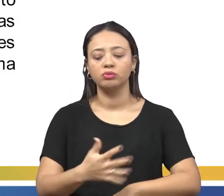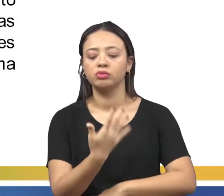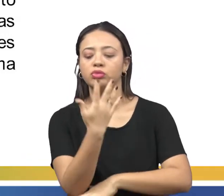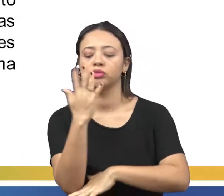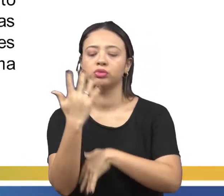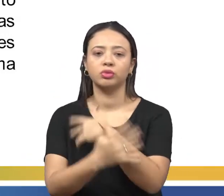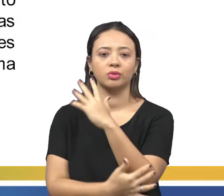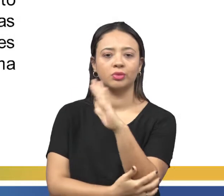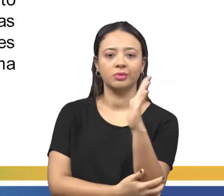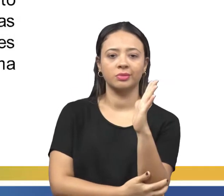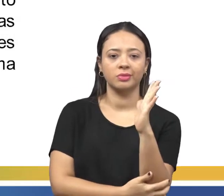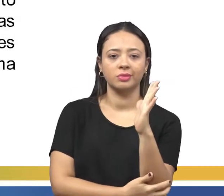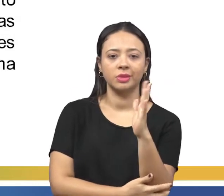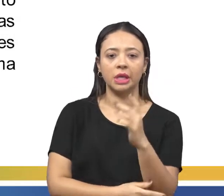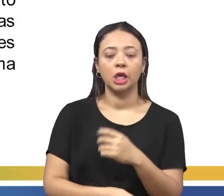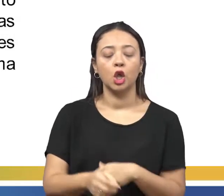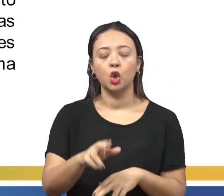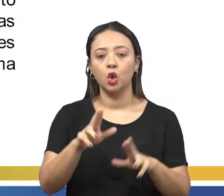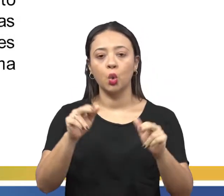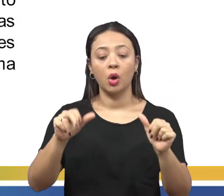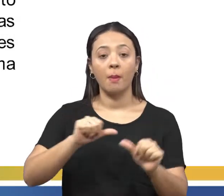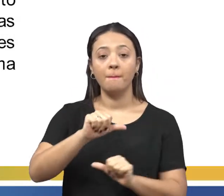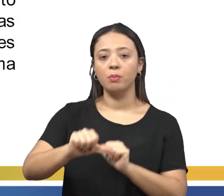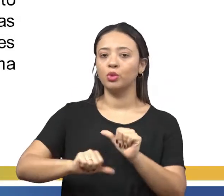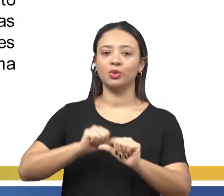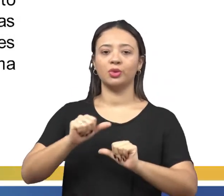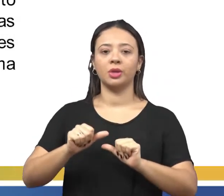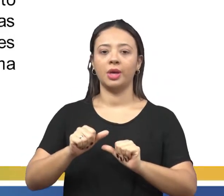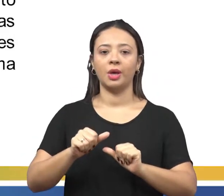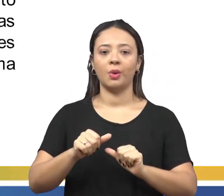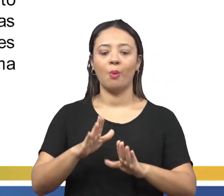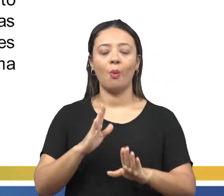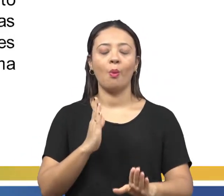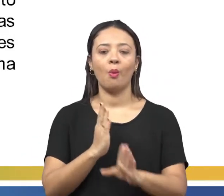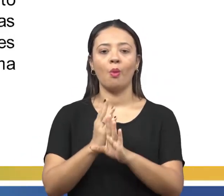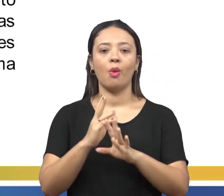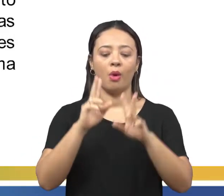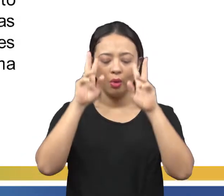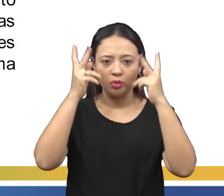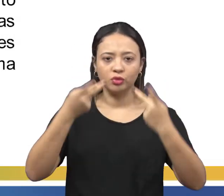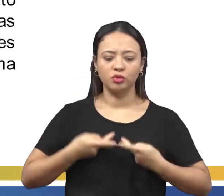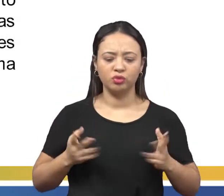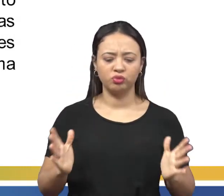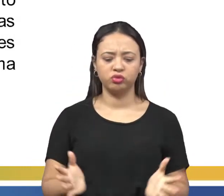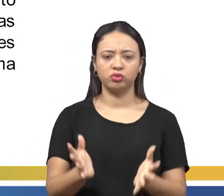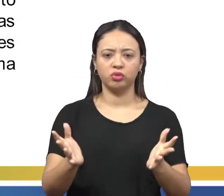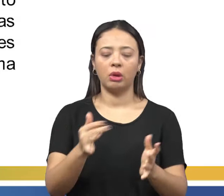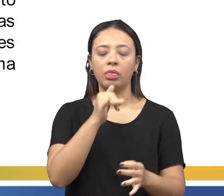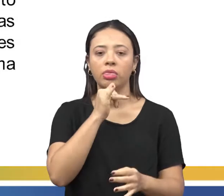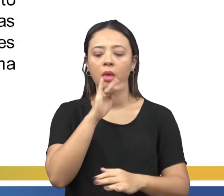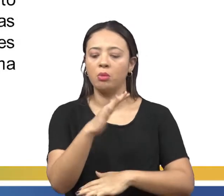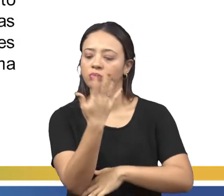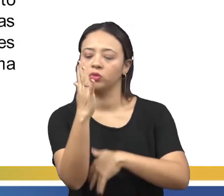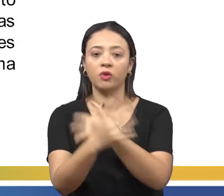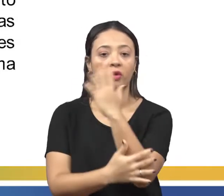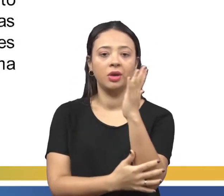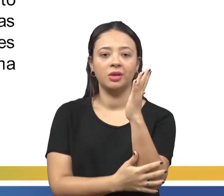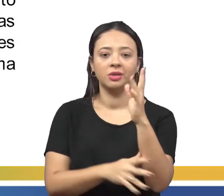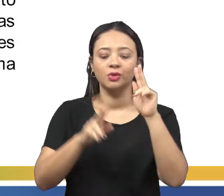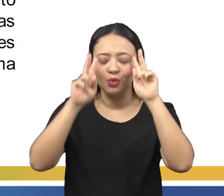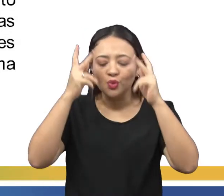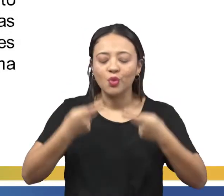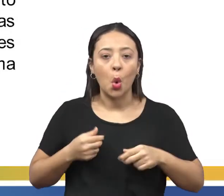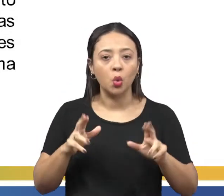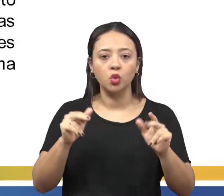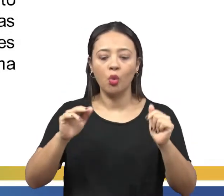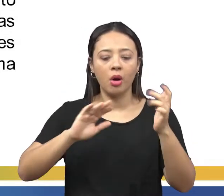aqueles elementos que não foi modificado, que não teve alteração pelo ser humano. É um espaço de uma floresta virgem, né?